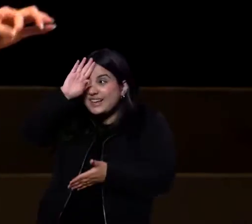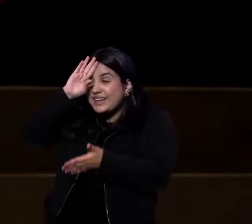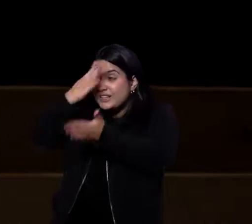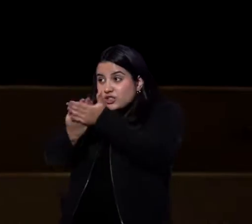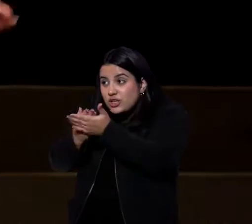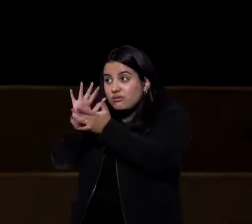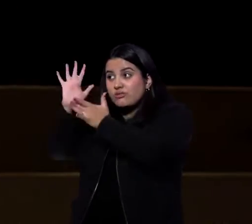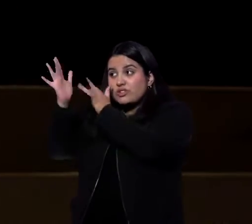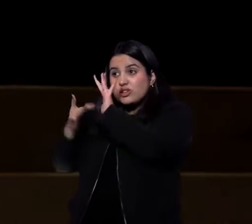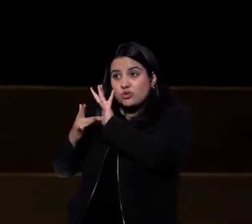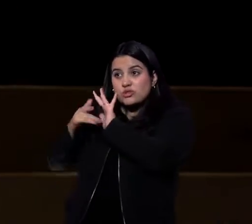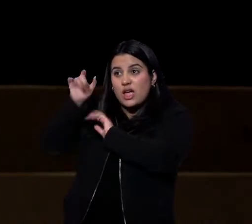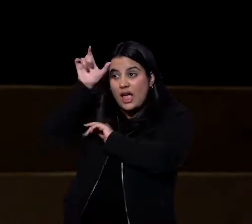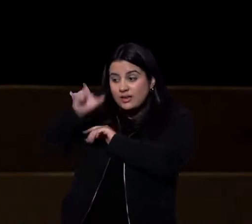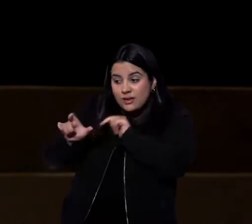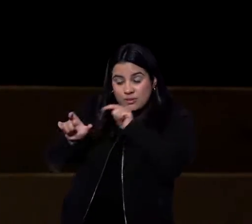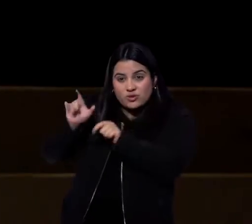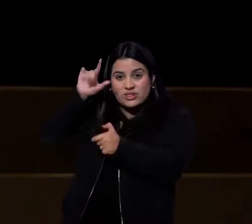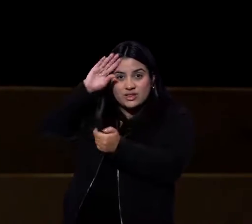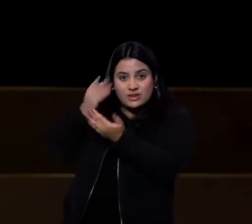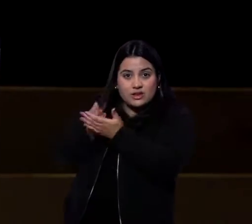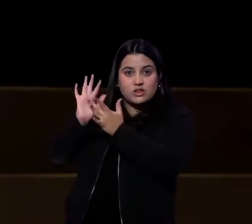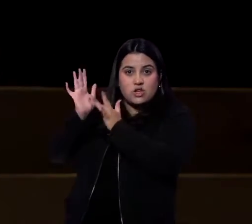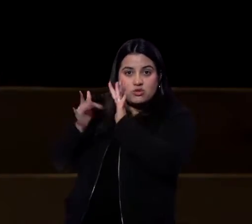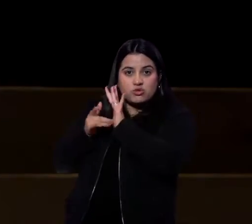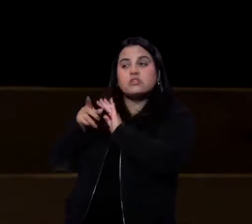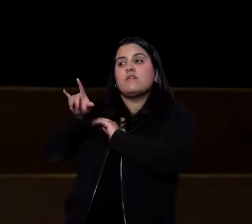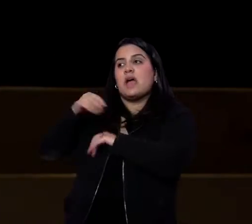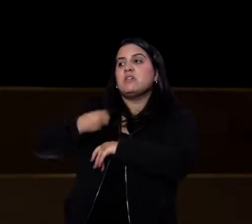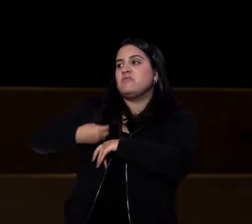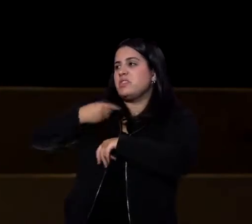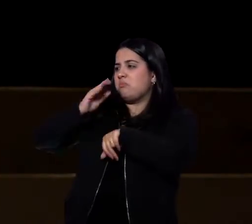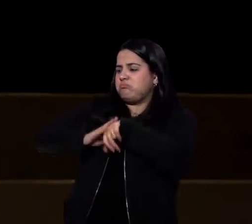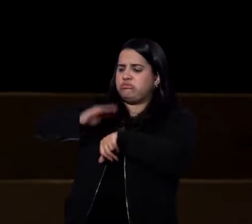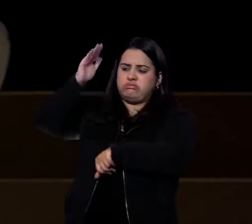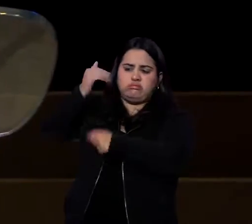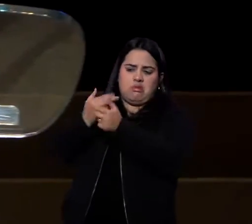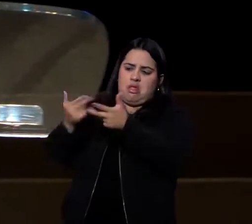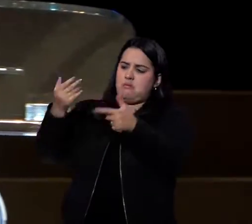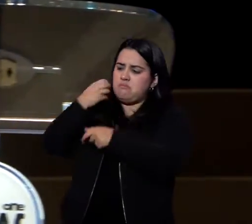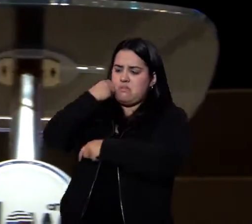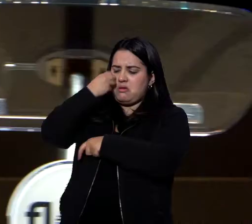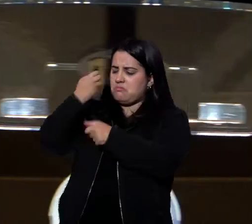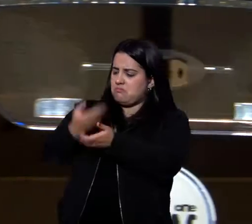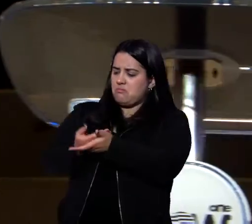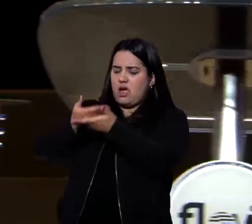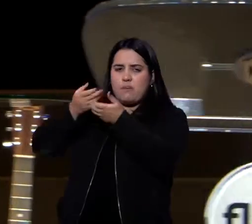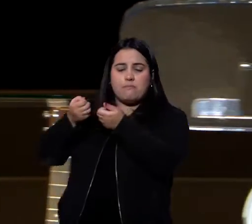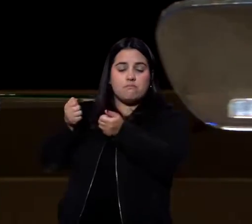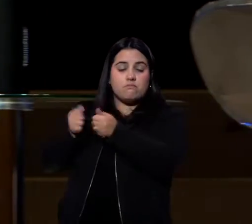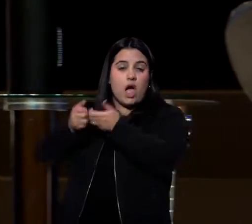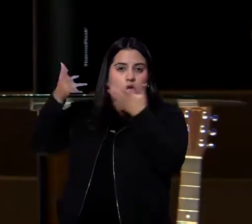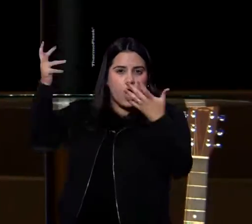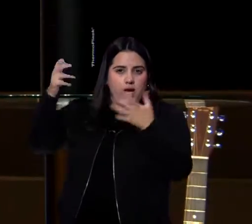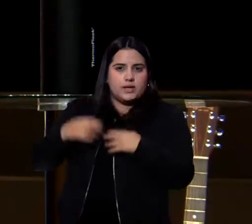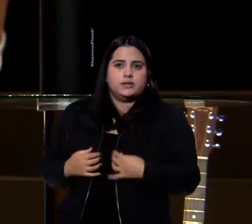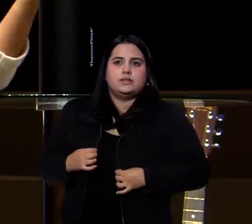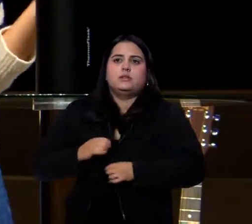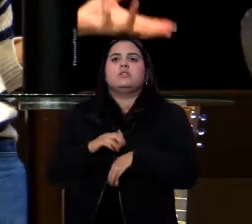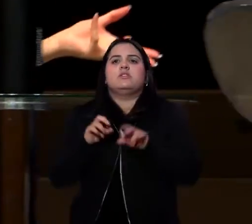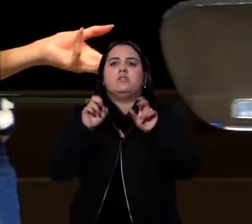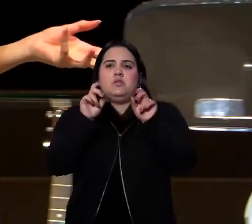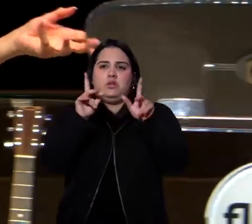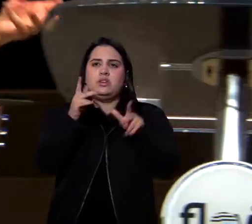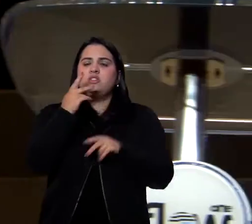pessoa viverá coisas ainda maiores. Mas, beleza. Acabei de falar aqui que a gente tem que acreditar, que a gente tem